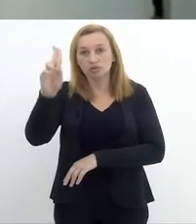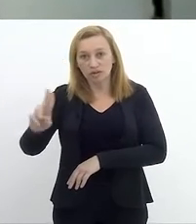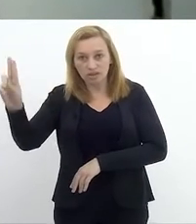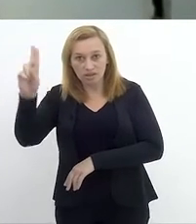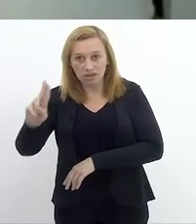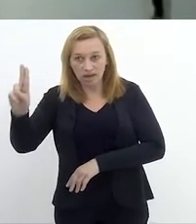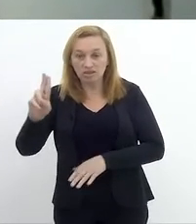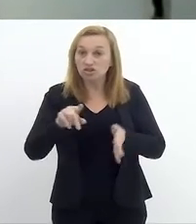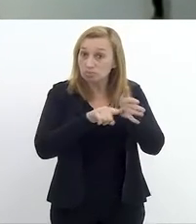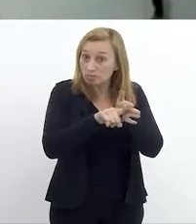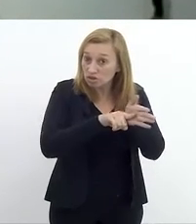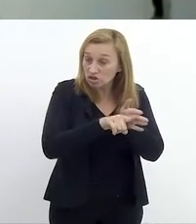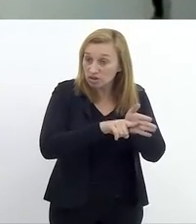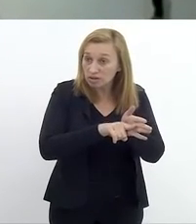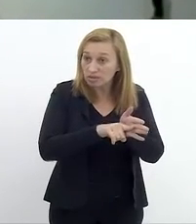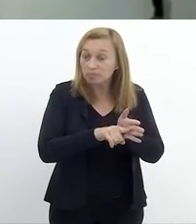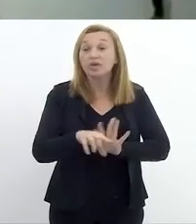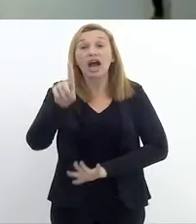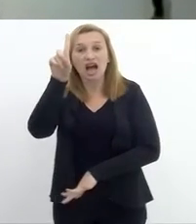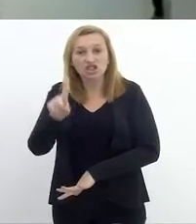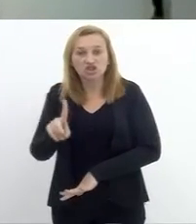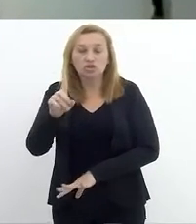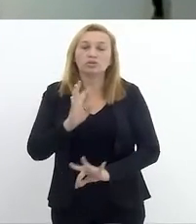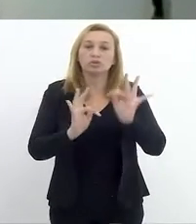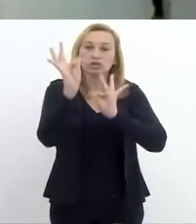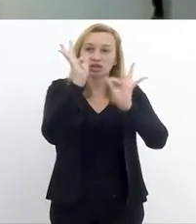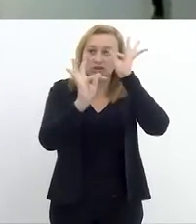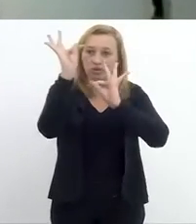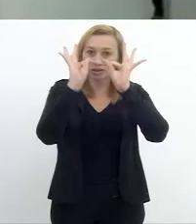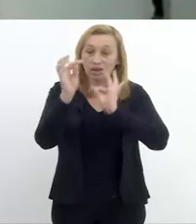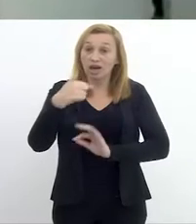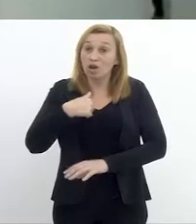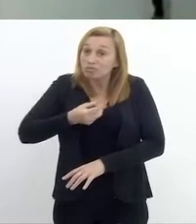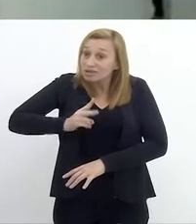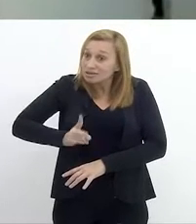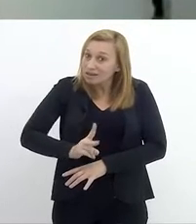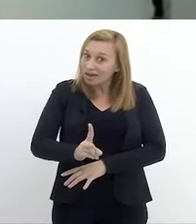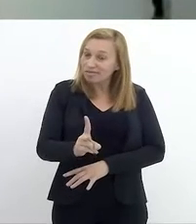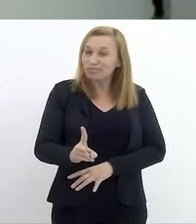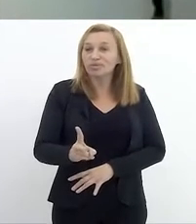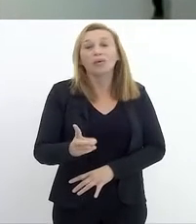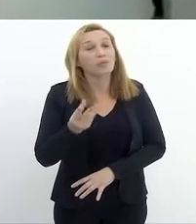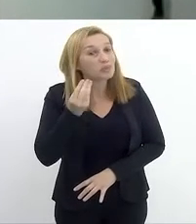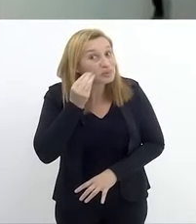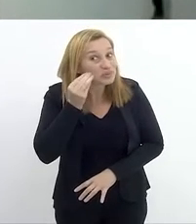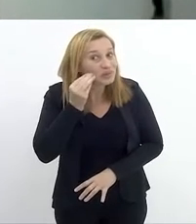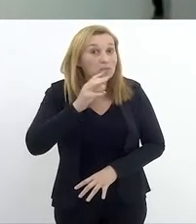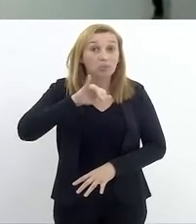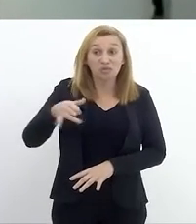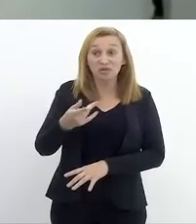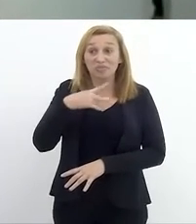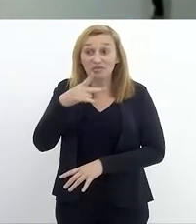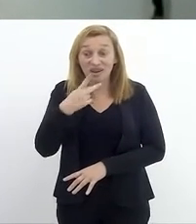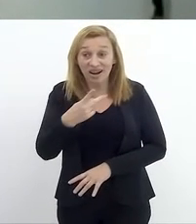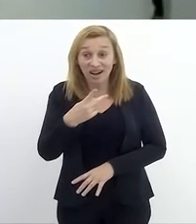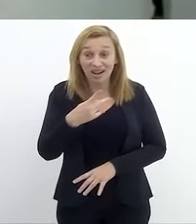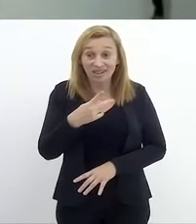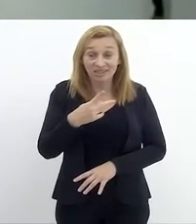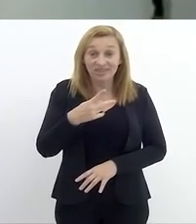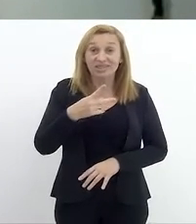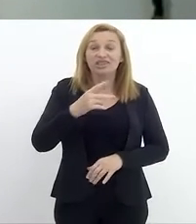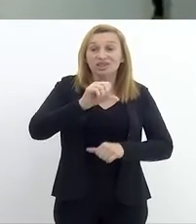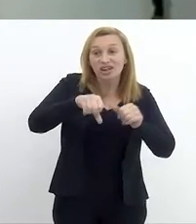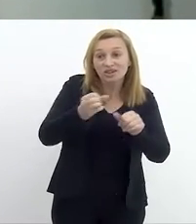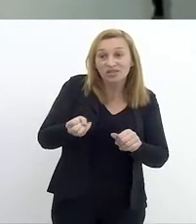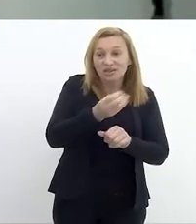com as universidades e instituições de pesquisa. A diretoria de tecnologia, que eu sempre, em toda oportunidade, aproveito para dizer que devia